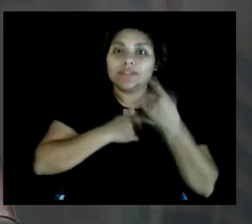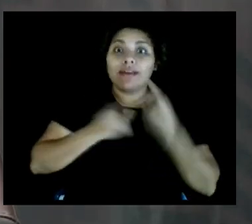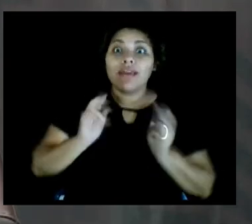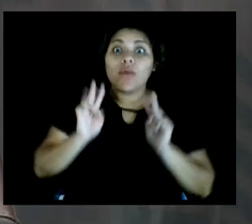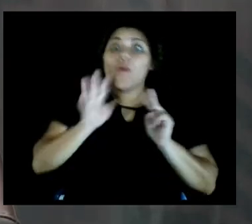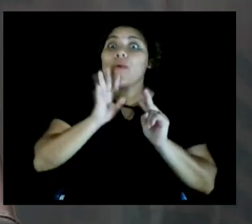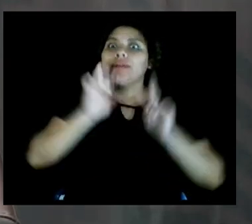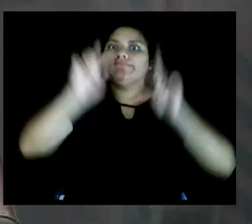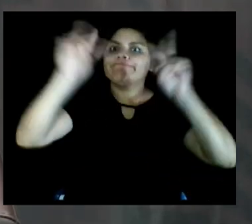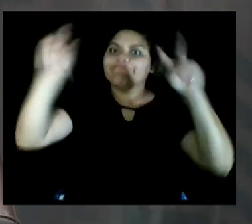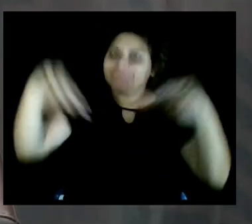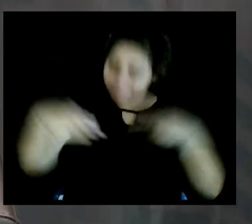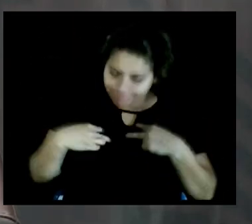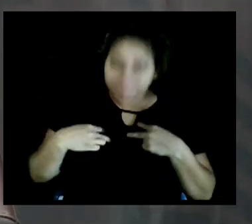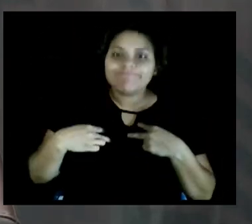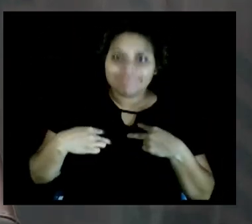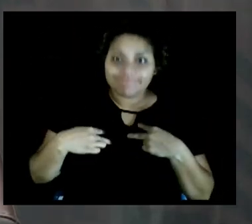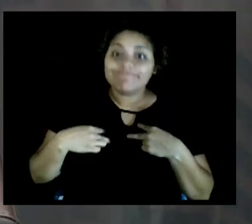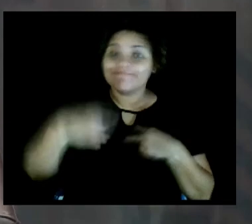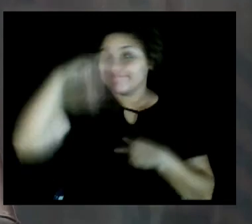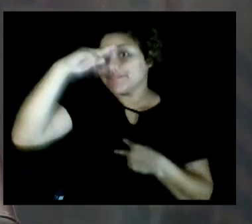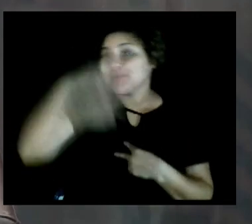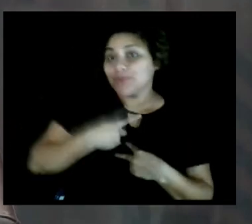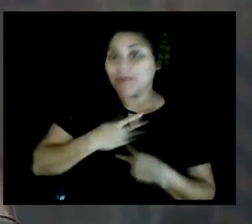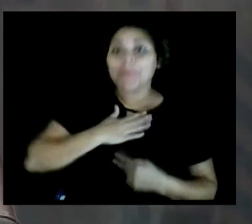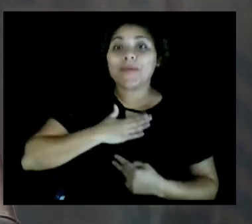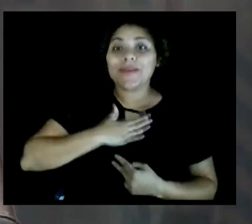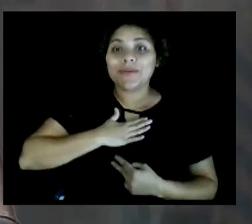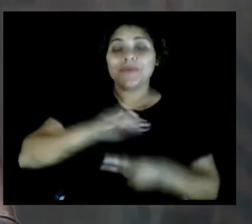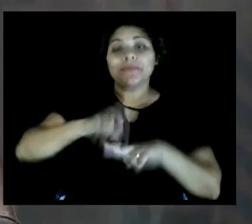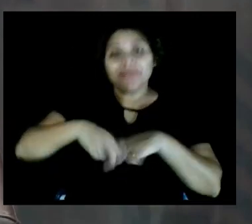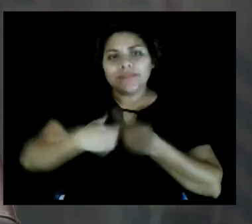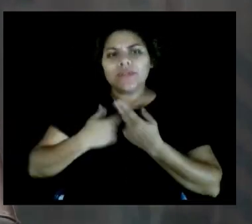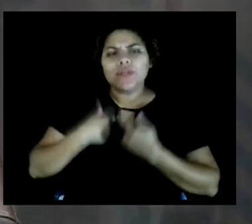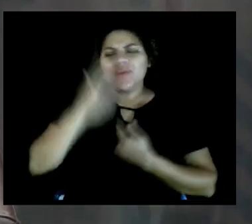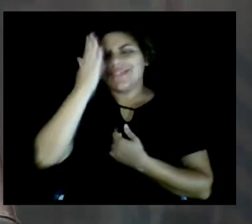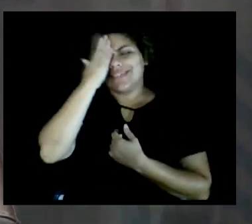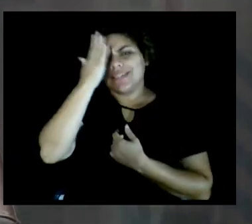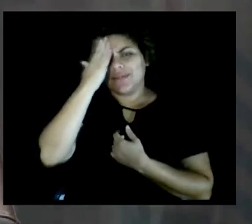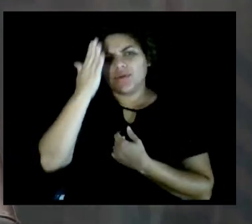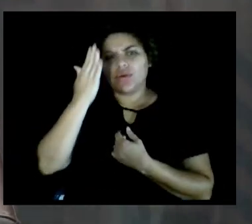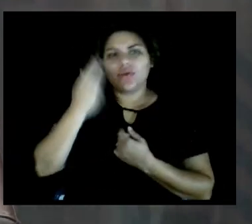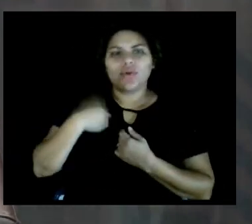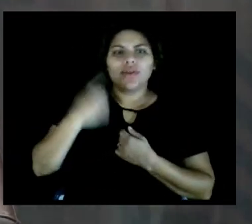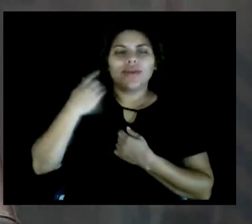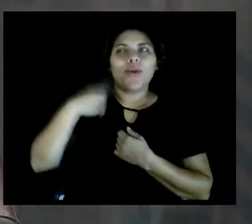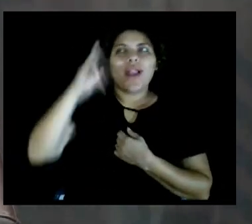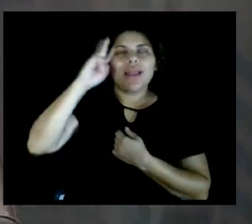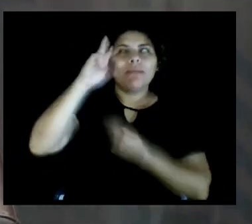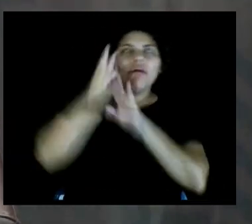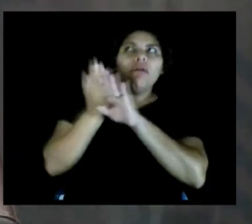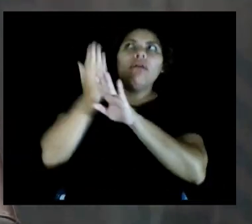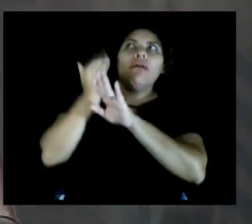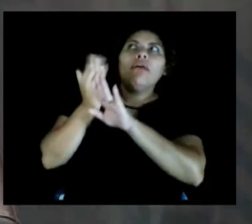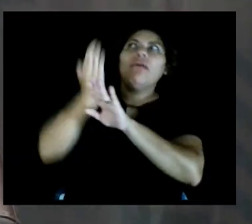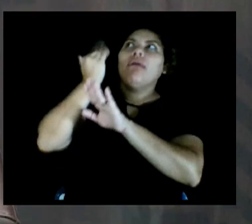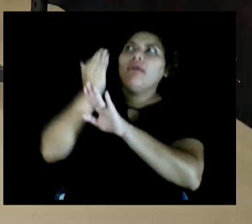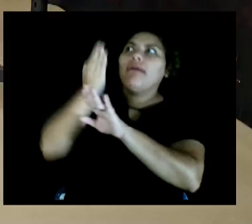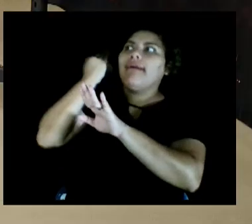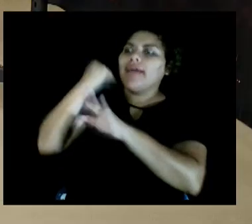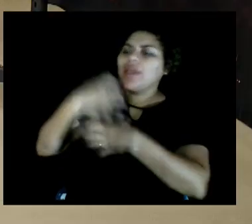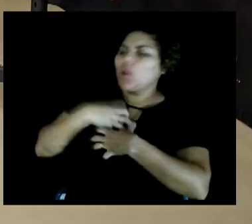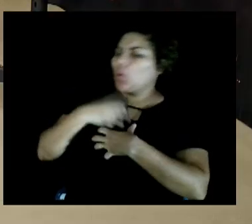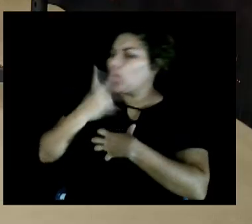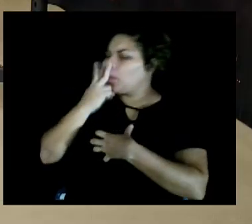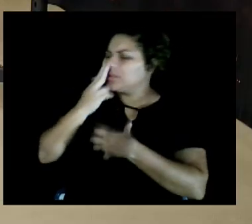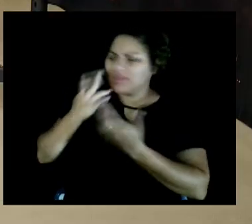que eu saiba como que quando eu começo a lembrar as coisas, eu vou lidar com isso,